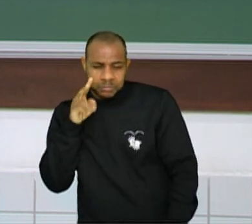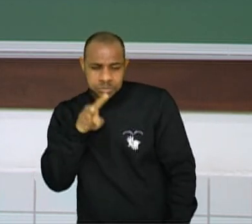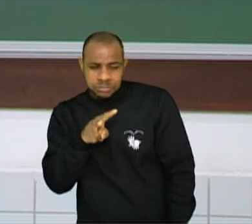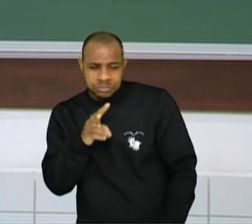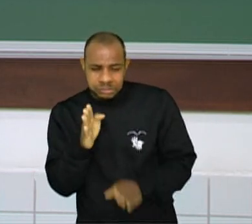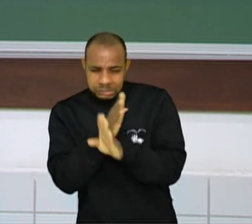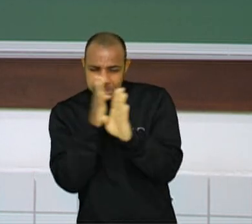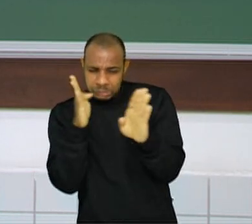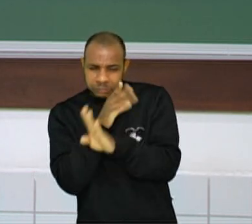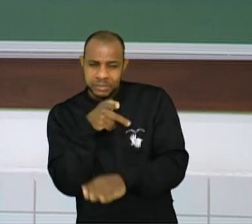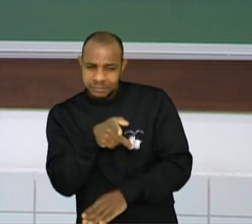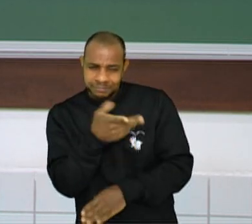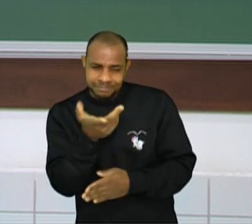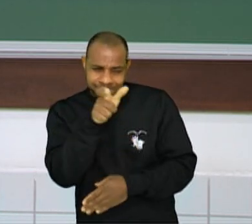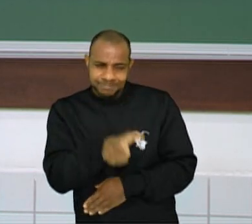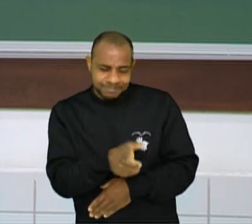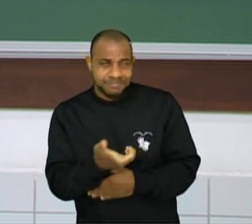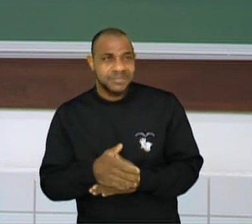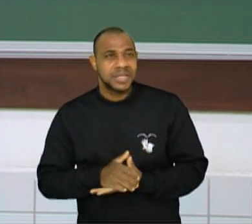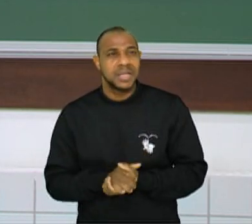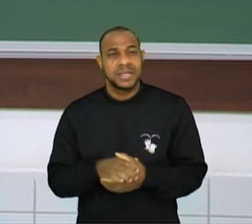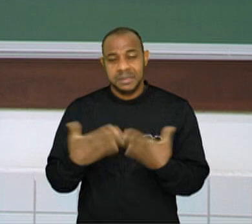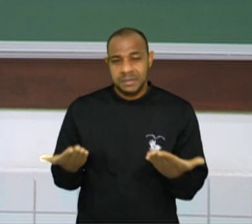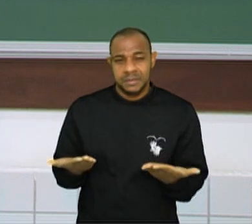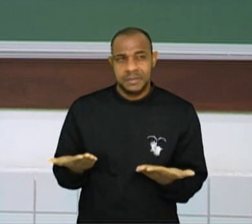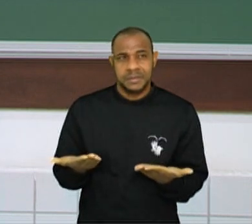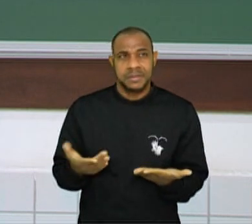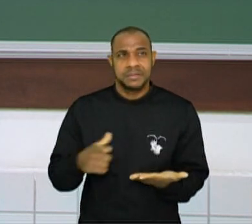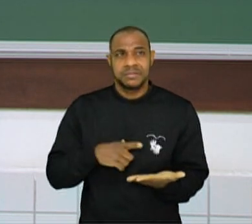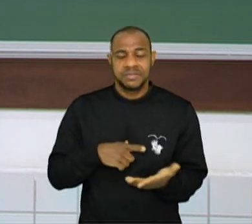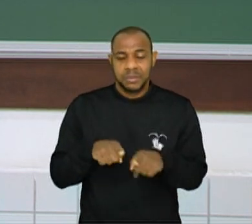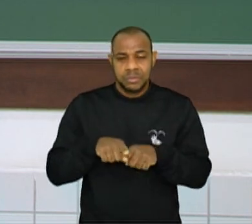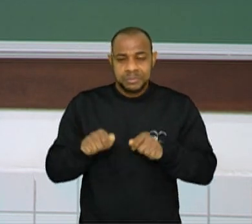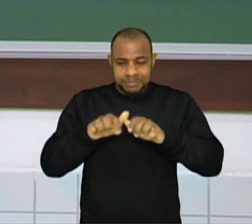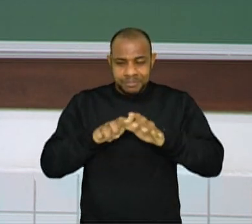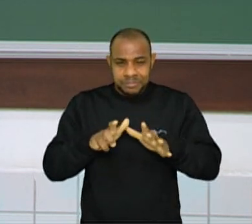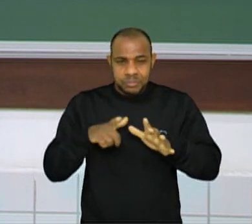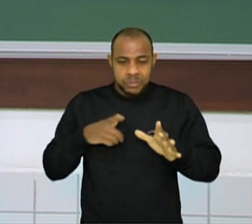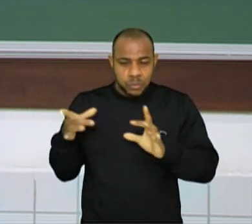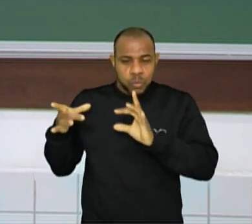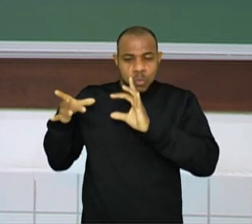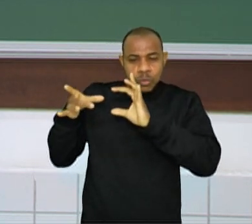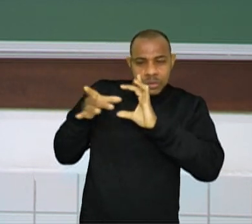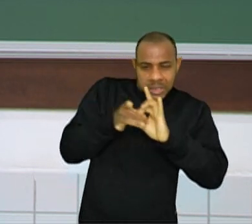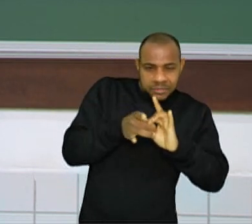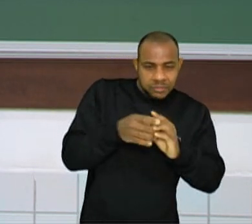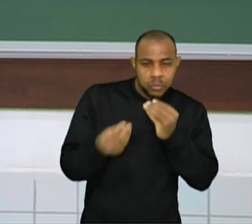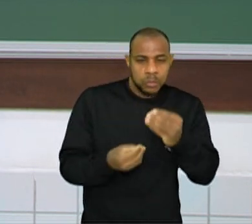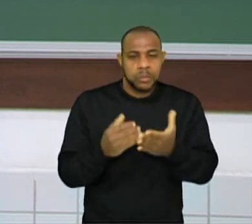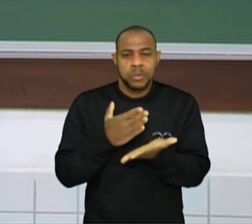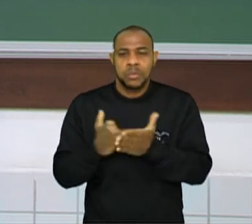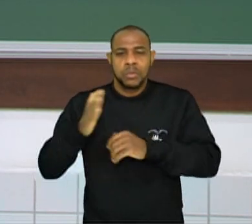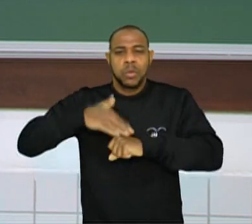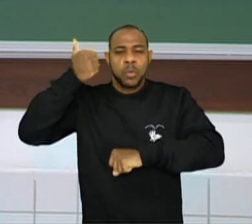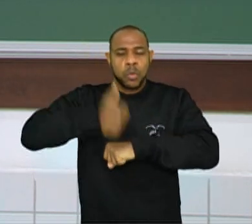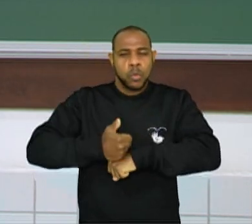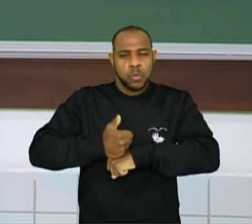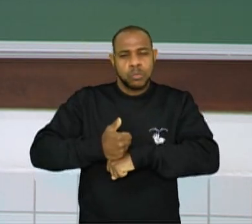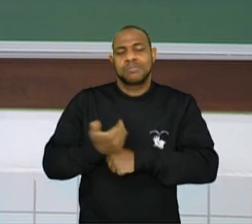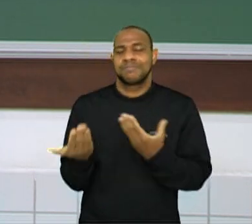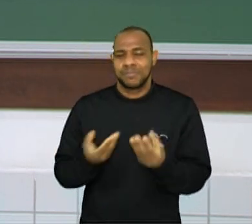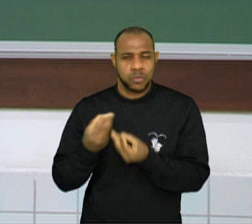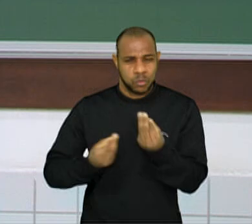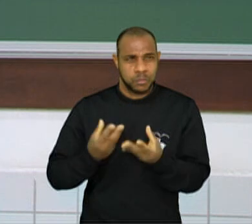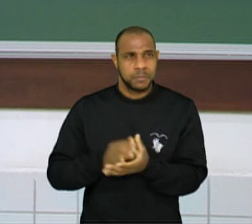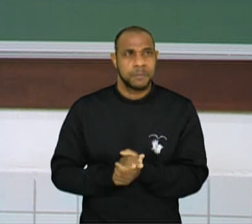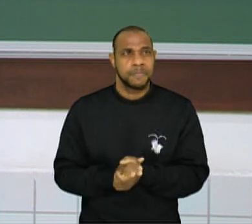bem, deixamos aqui então o panorama, o contexto do golpe. Essas são as vésperas do golpe. E